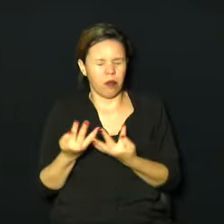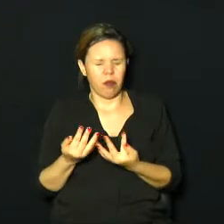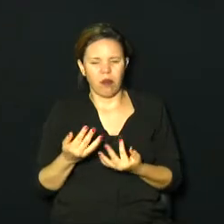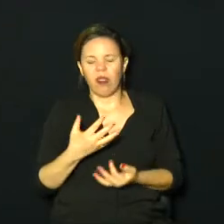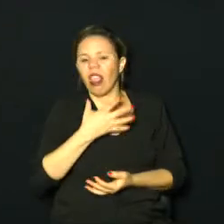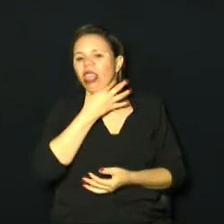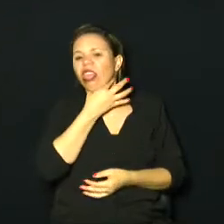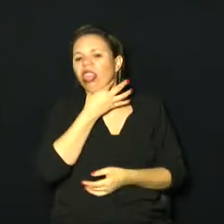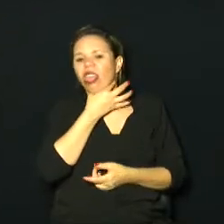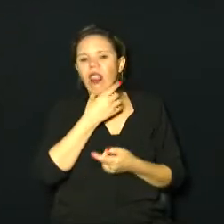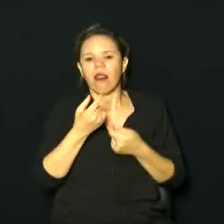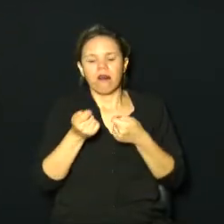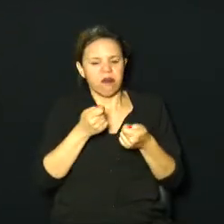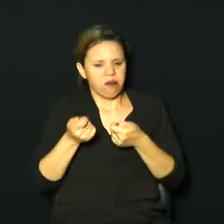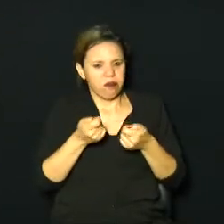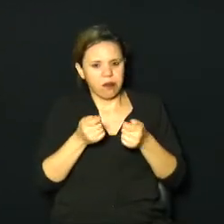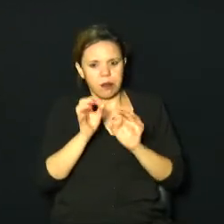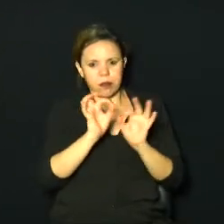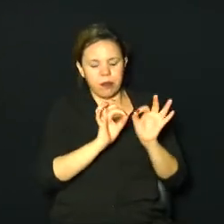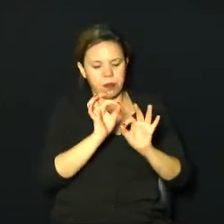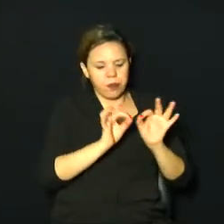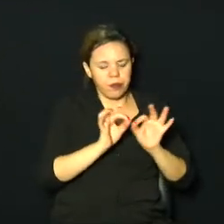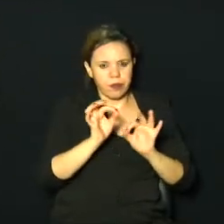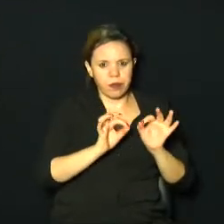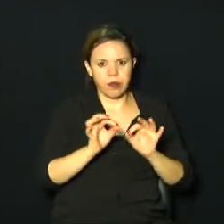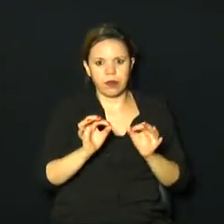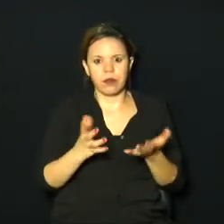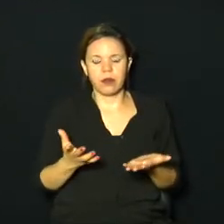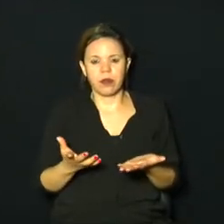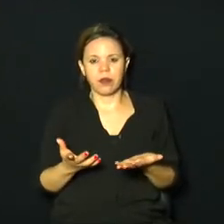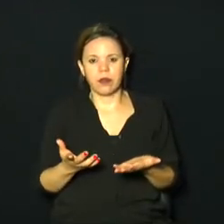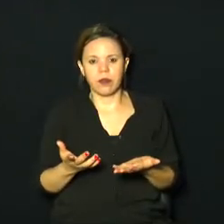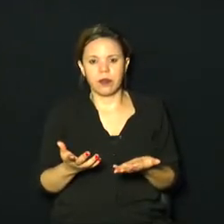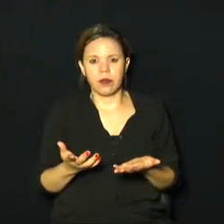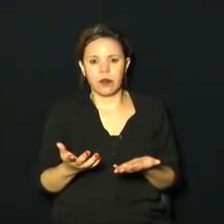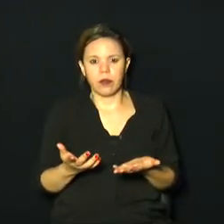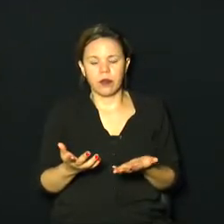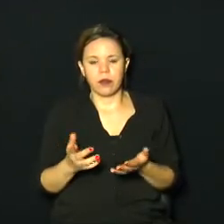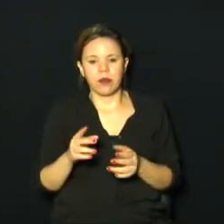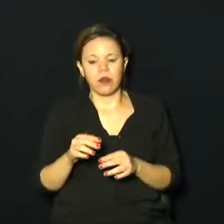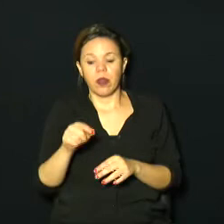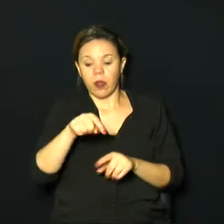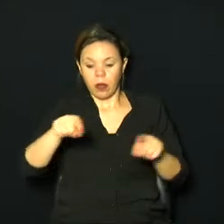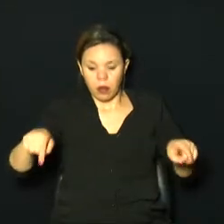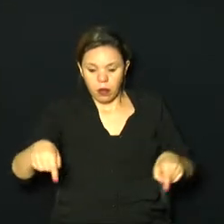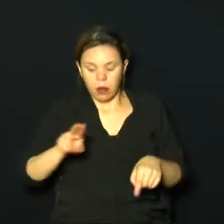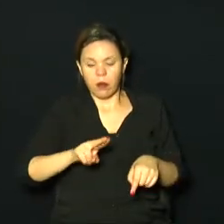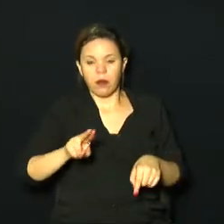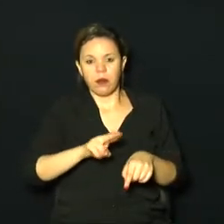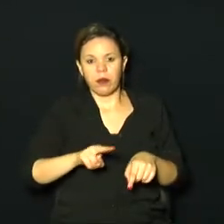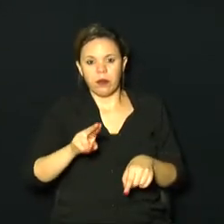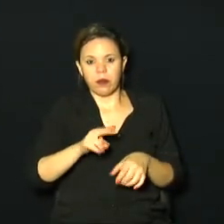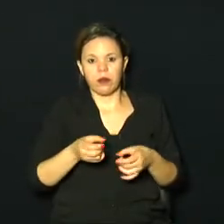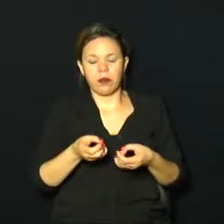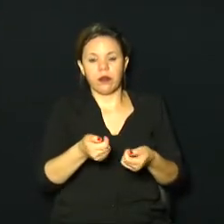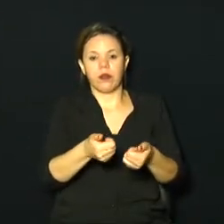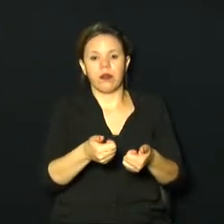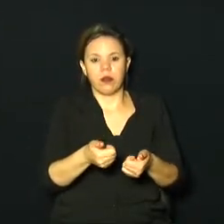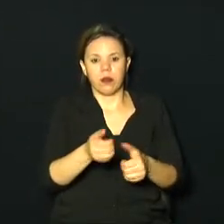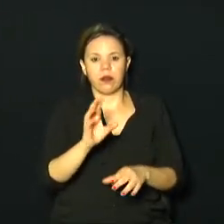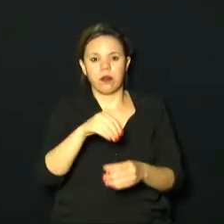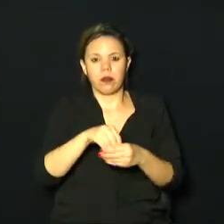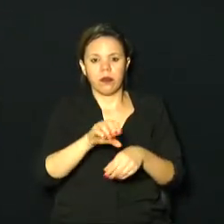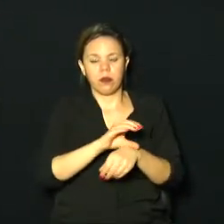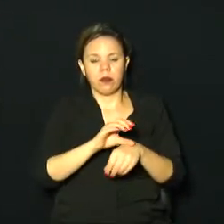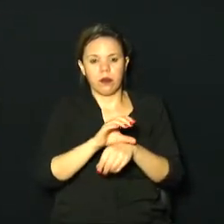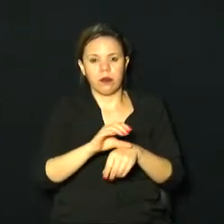econômica, acabam se organizando e ocupando os terrenos que não cumpriam função social para dar o uso social que é garantido na Constituição. O